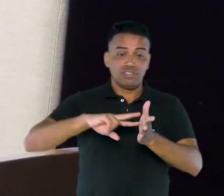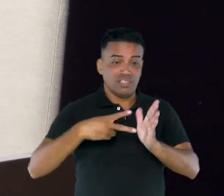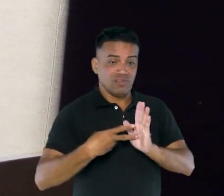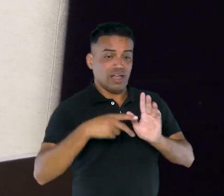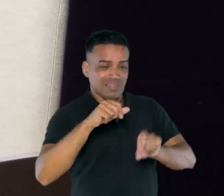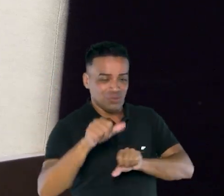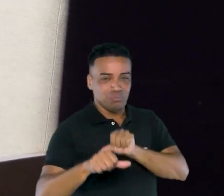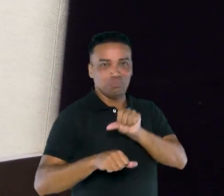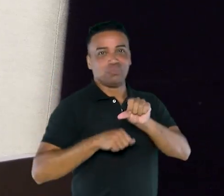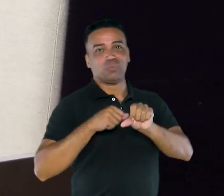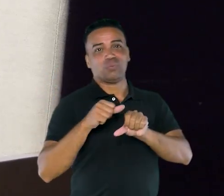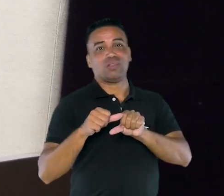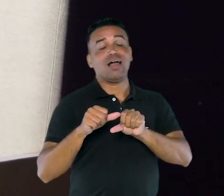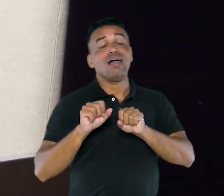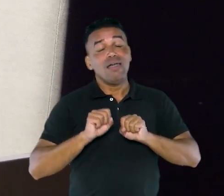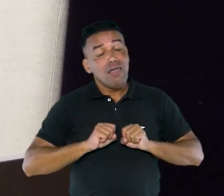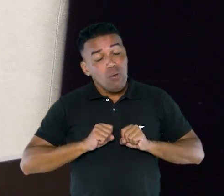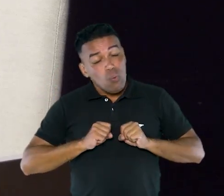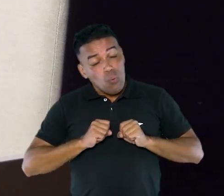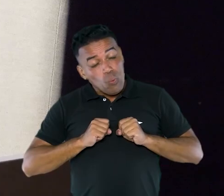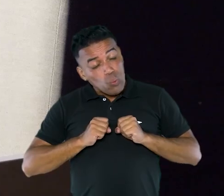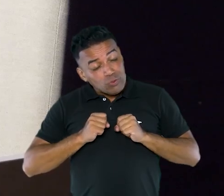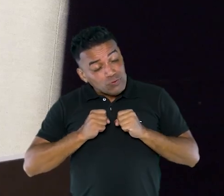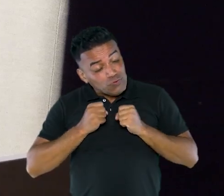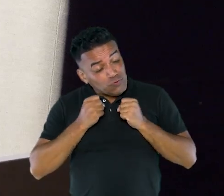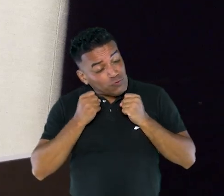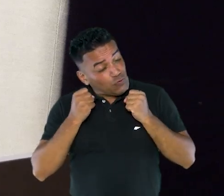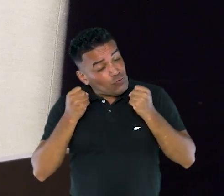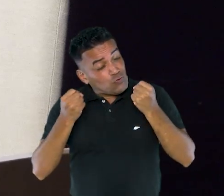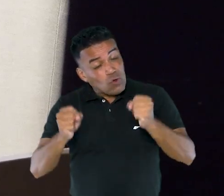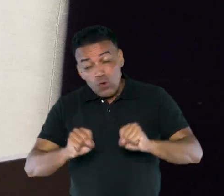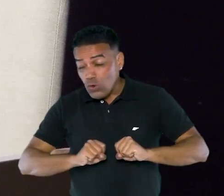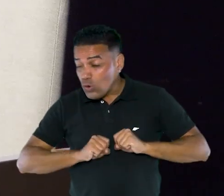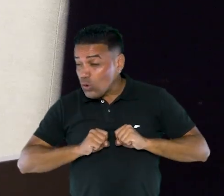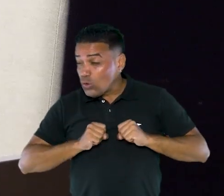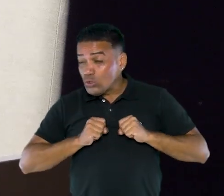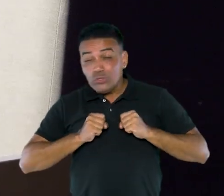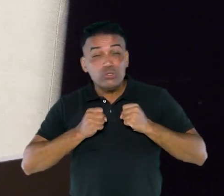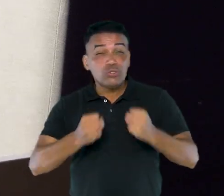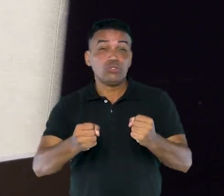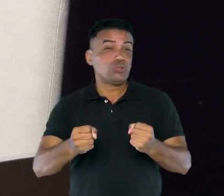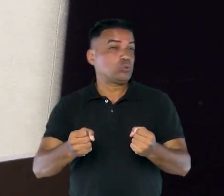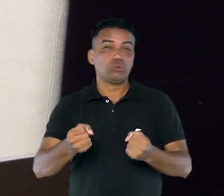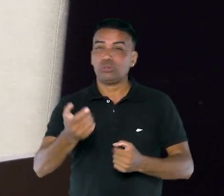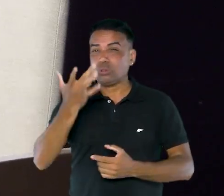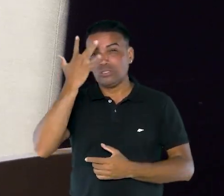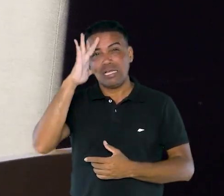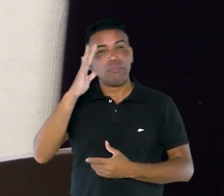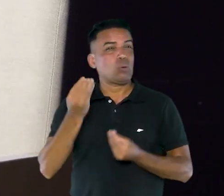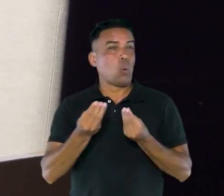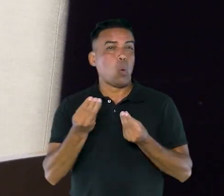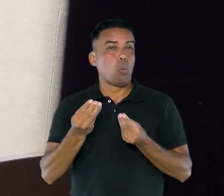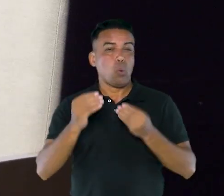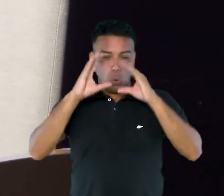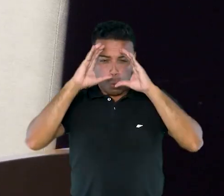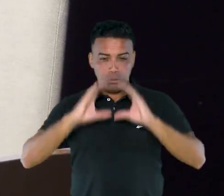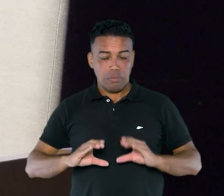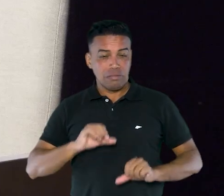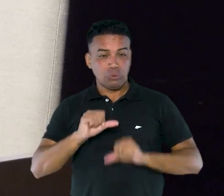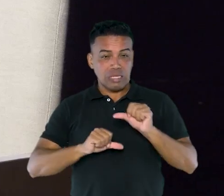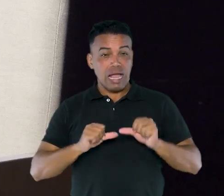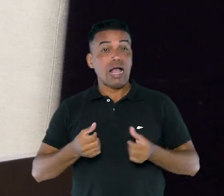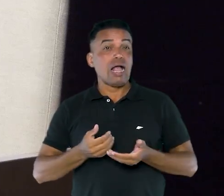essas coisas. Então, é um esforço enorme que a gente não sabe nem como começa. Mas isso não quer dizer que a gente não